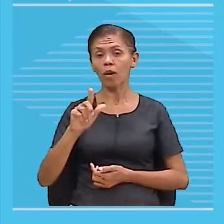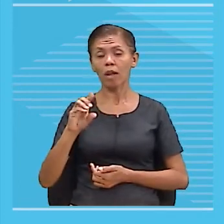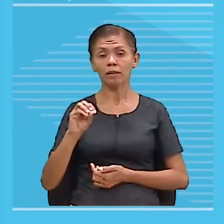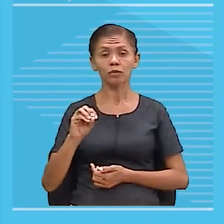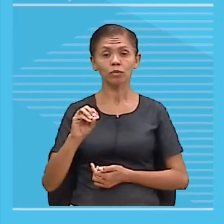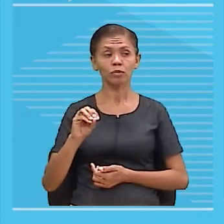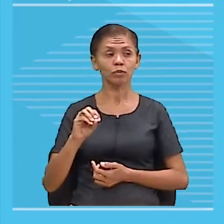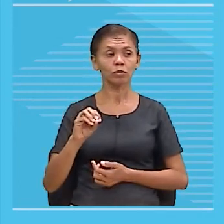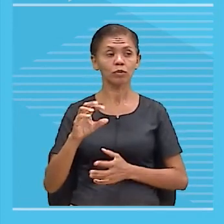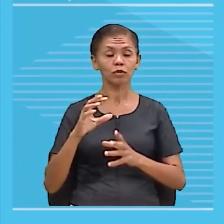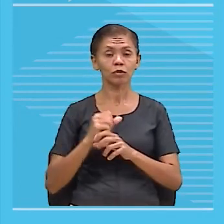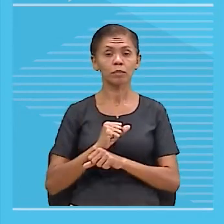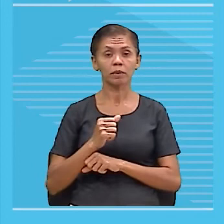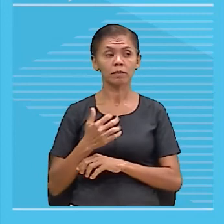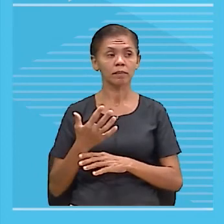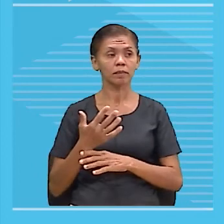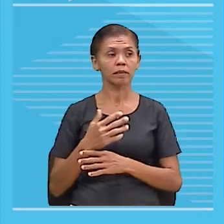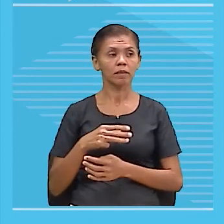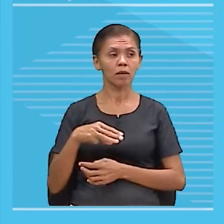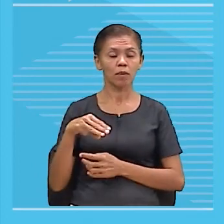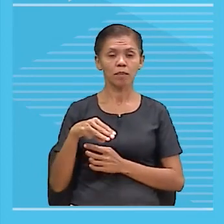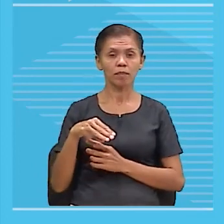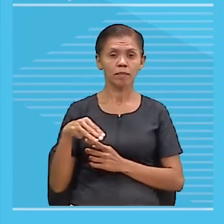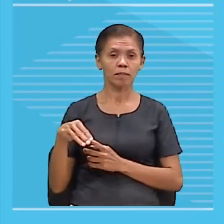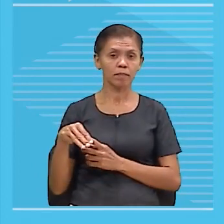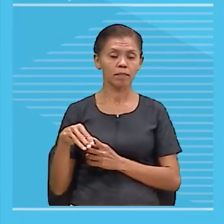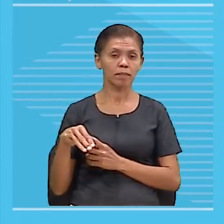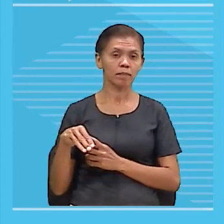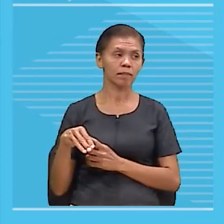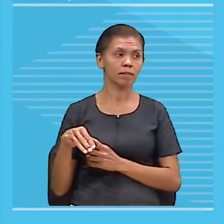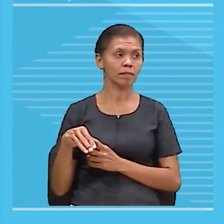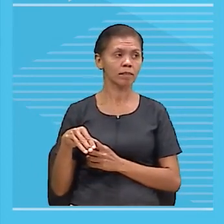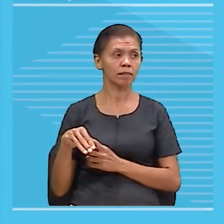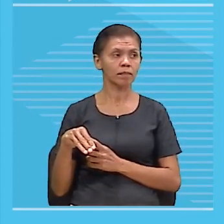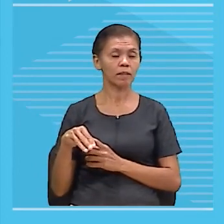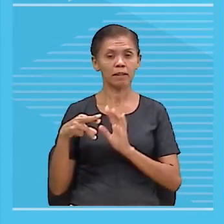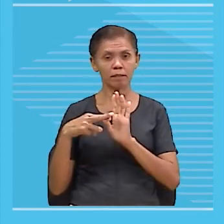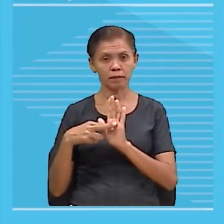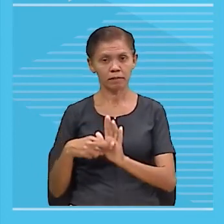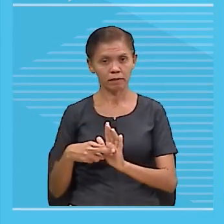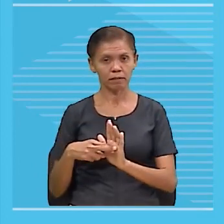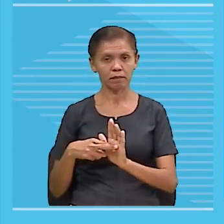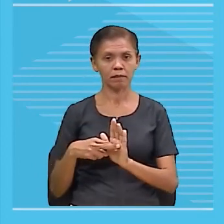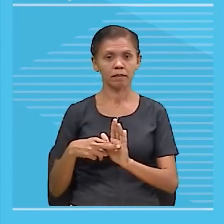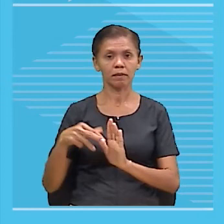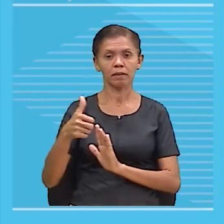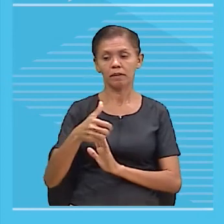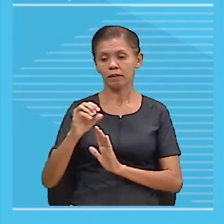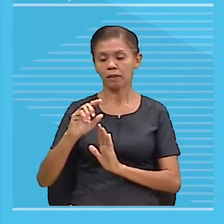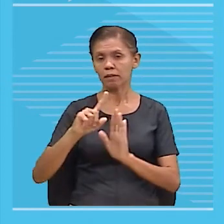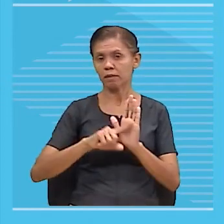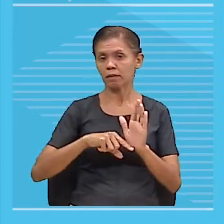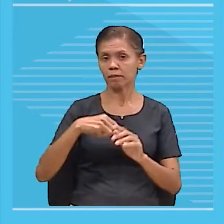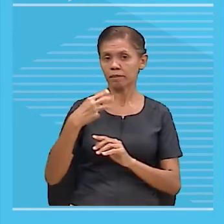Mili, o Mzinho que eu falei, ele representa 10 elevado a